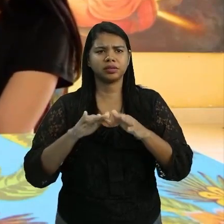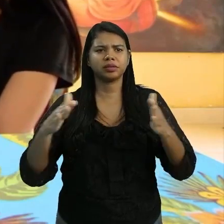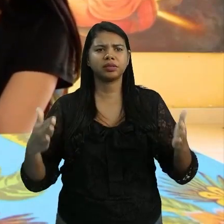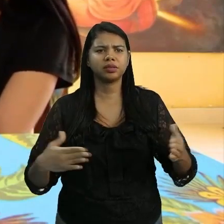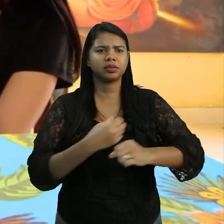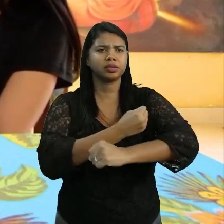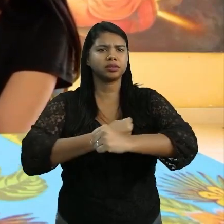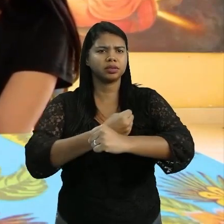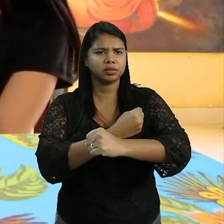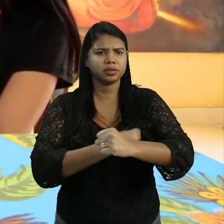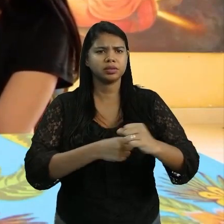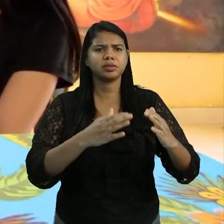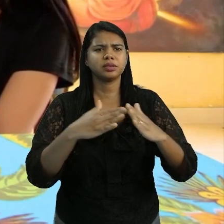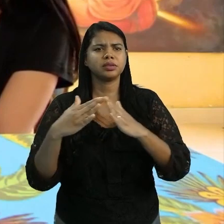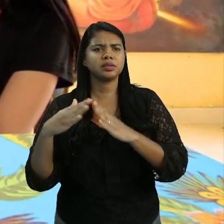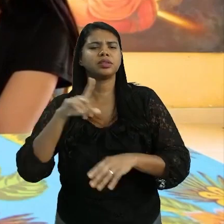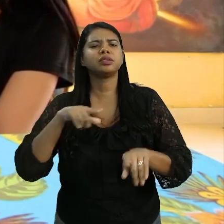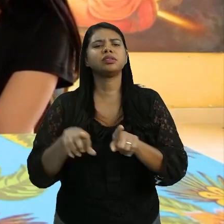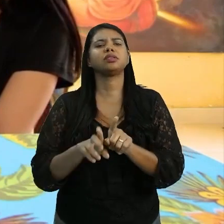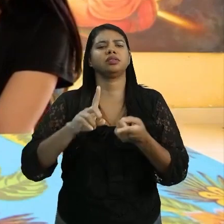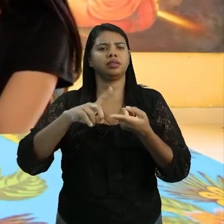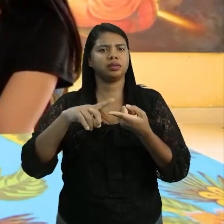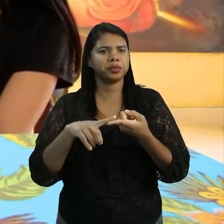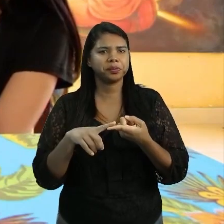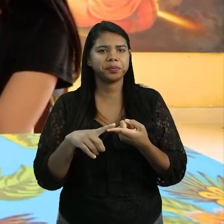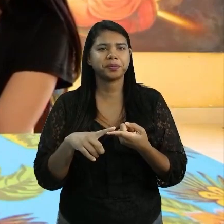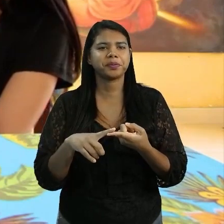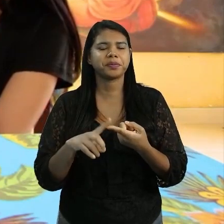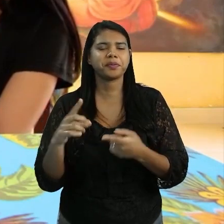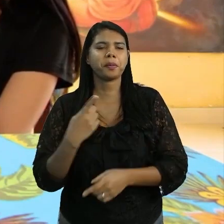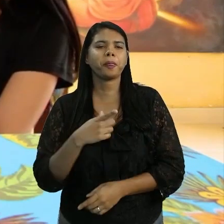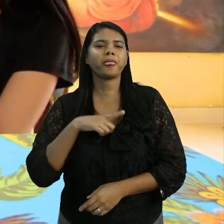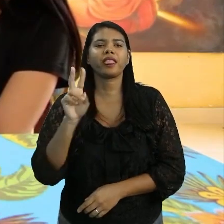na fazenda, mas também tem horta dos vizinhos que também produz orgânico.